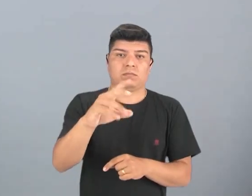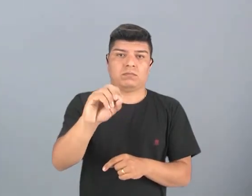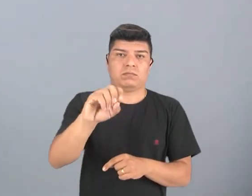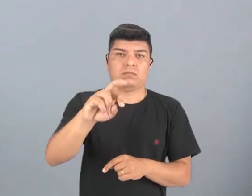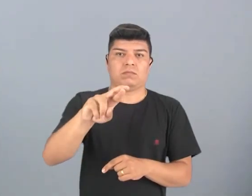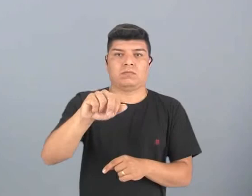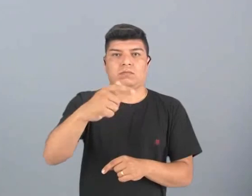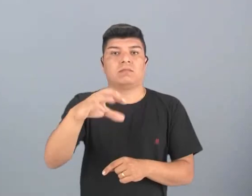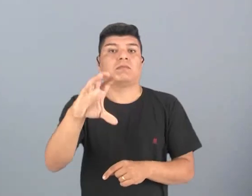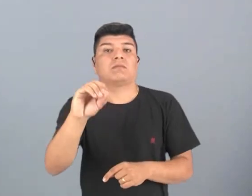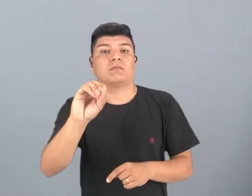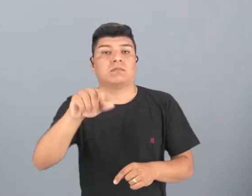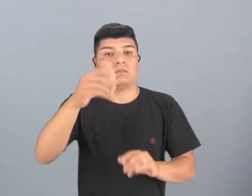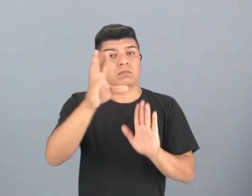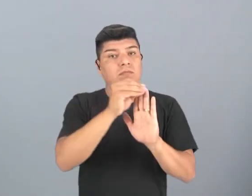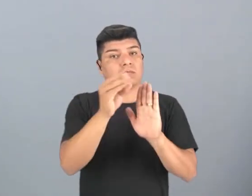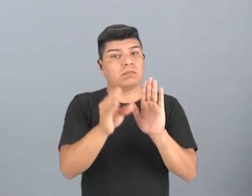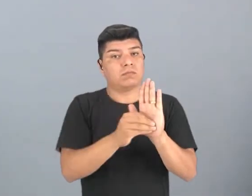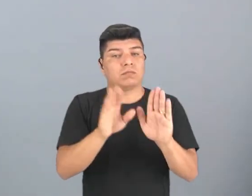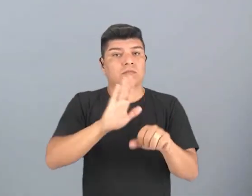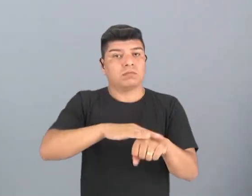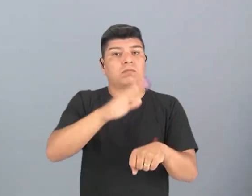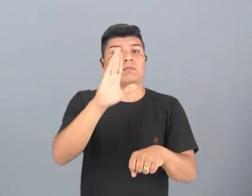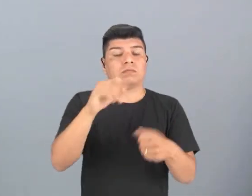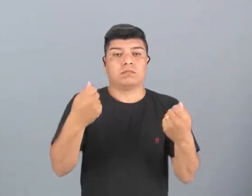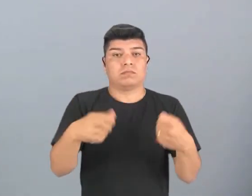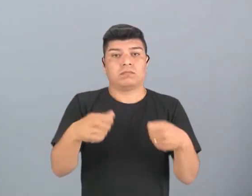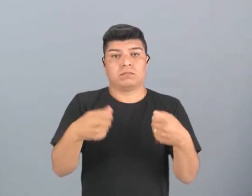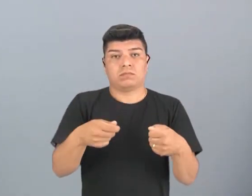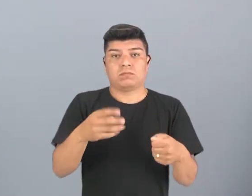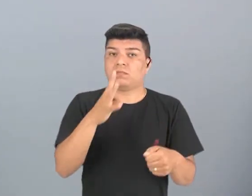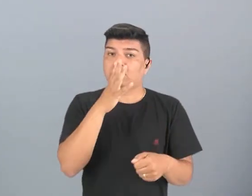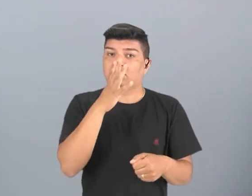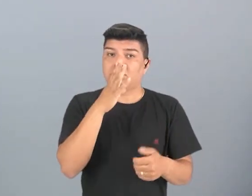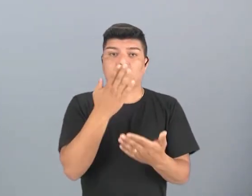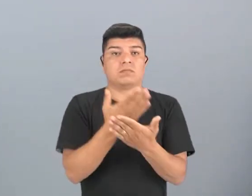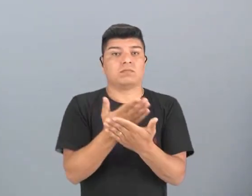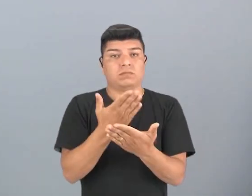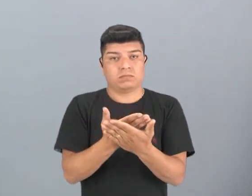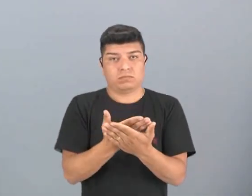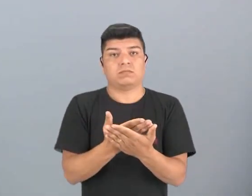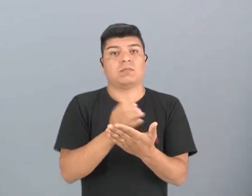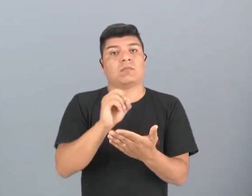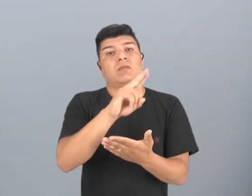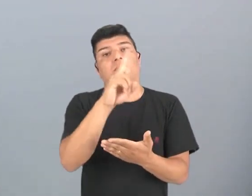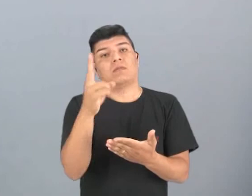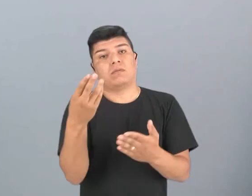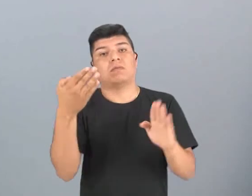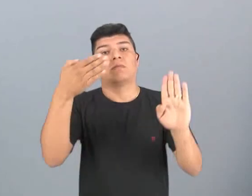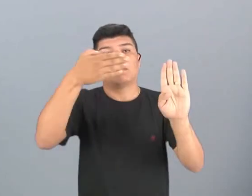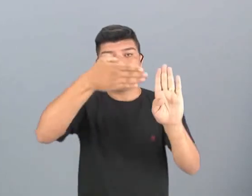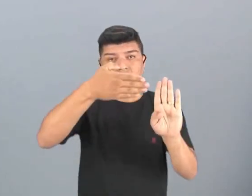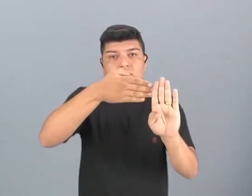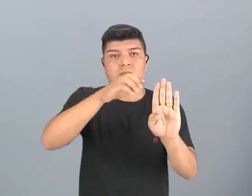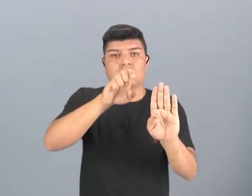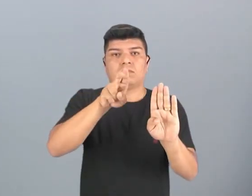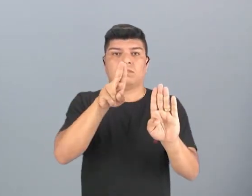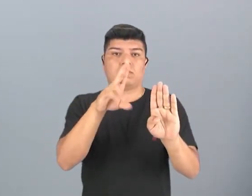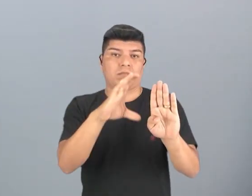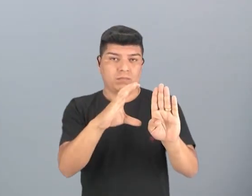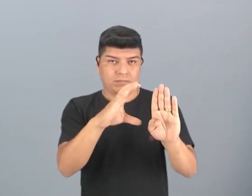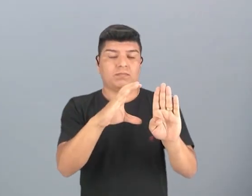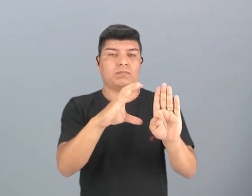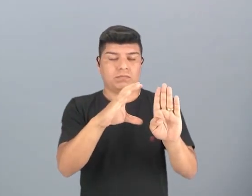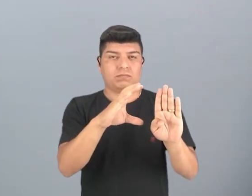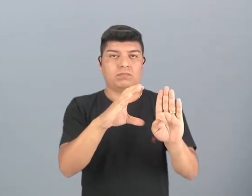Então, para mais conteúdos desse tipo, né, você precisa continuar assistindo as nossas aulas, ou então acesse também a nossa plataforma